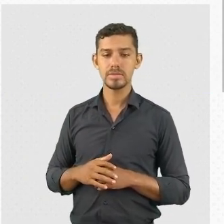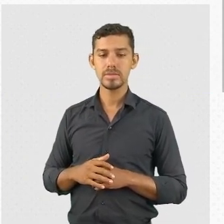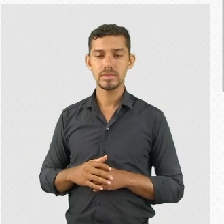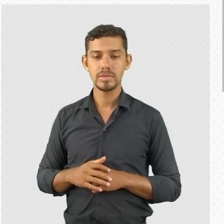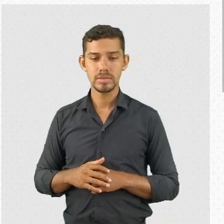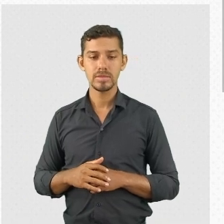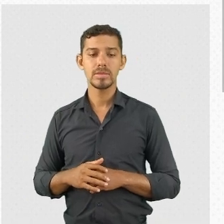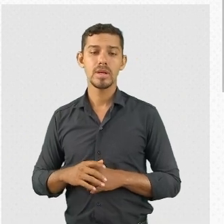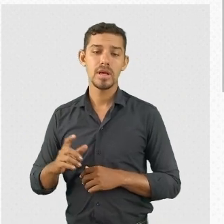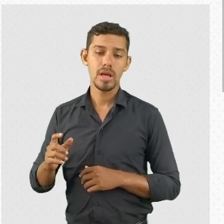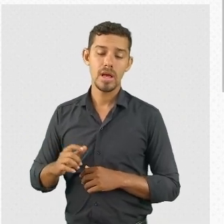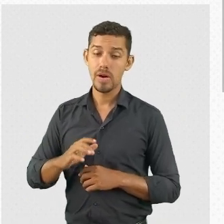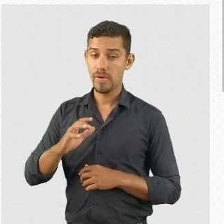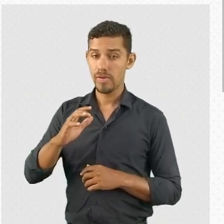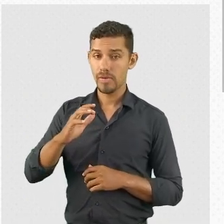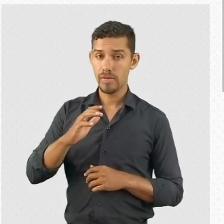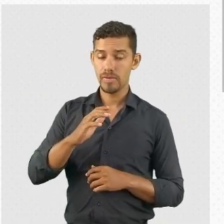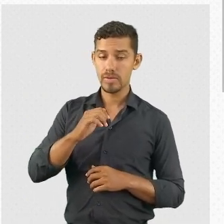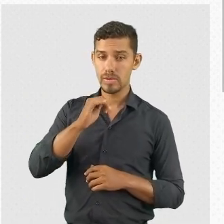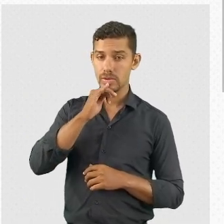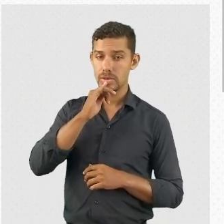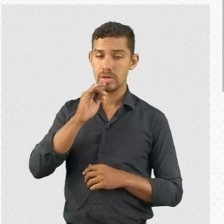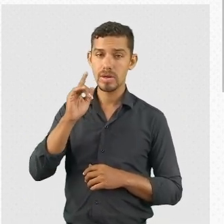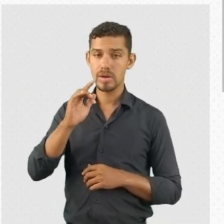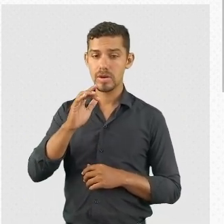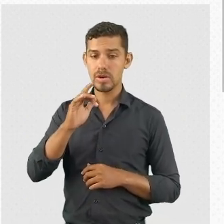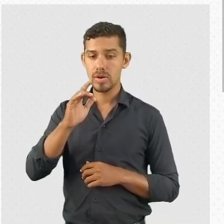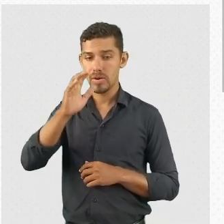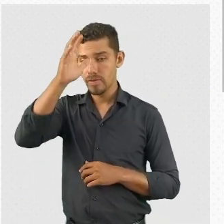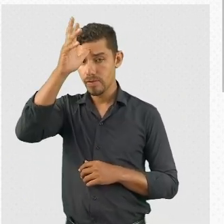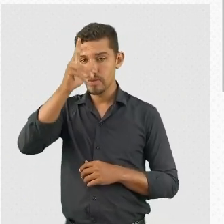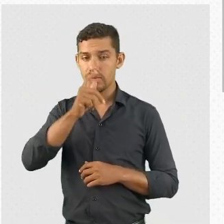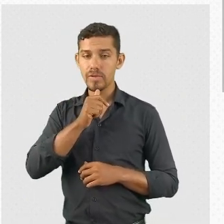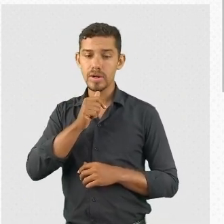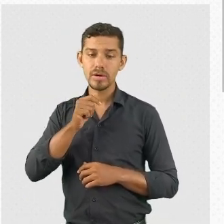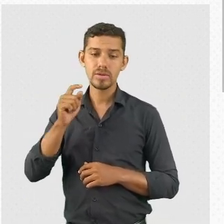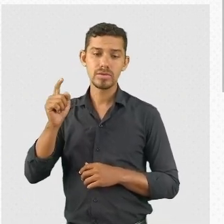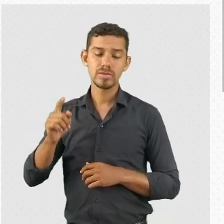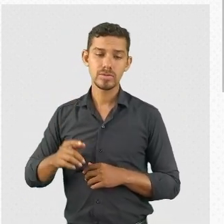baked chicken, que é o frango assado. Considere o contexto